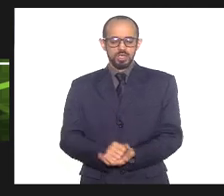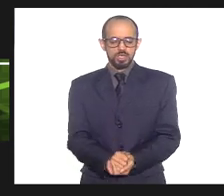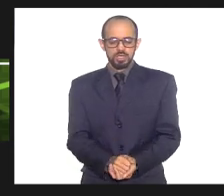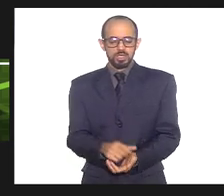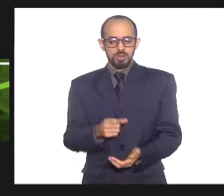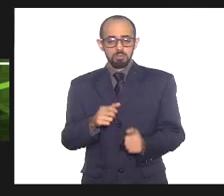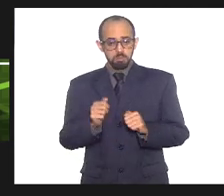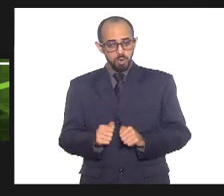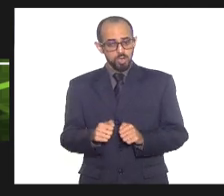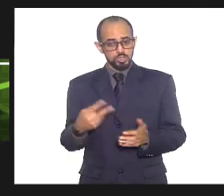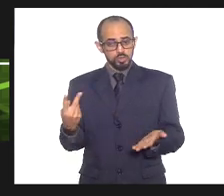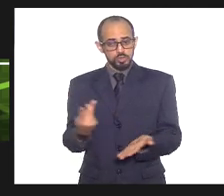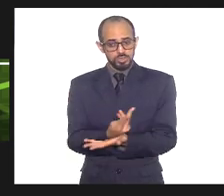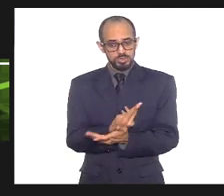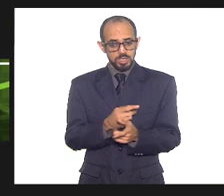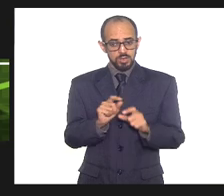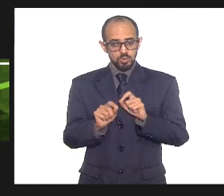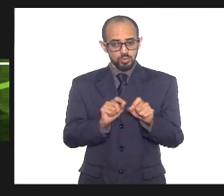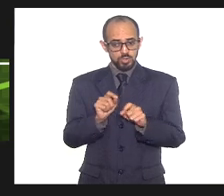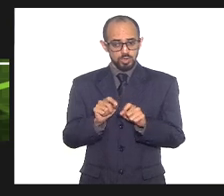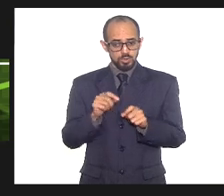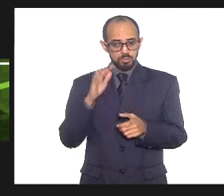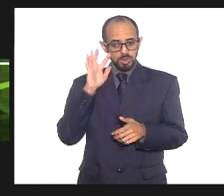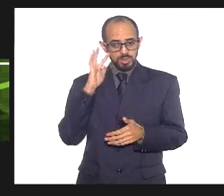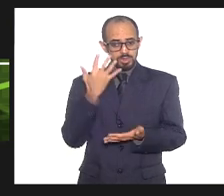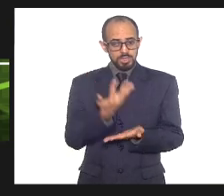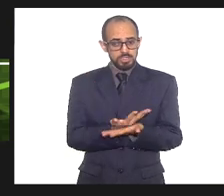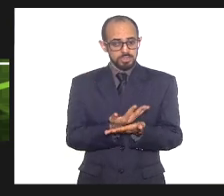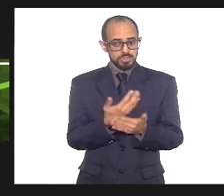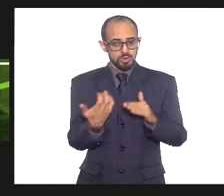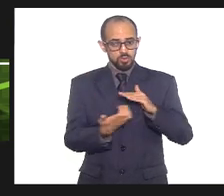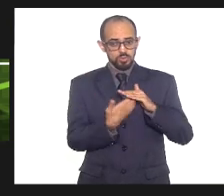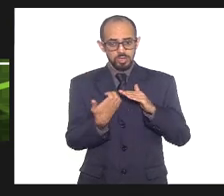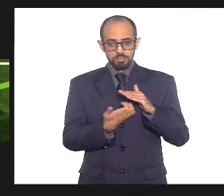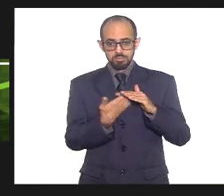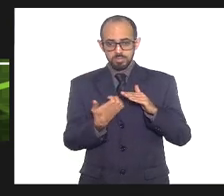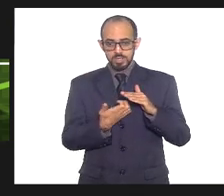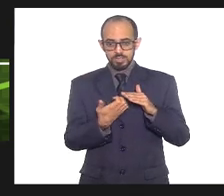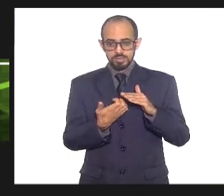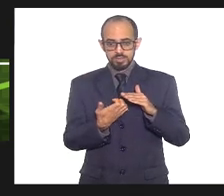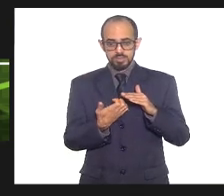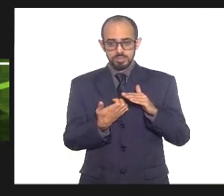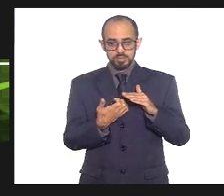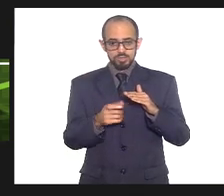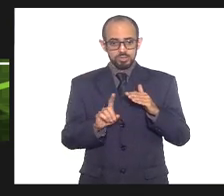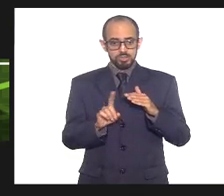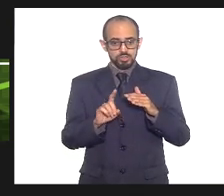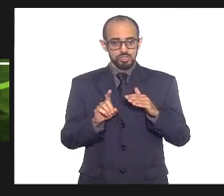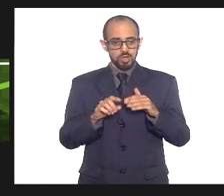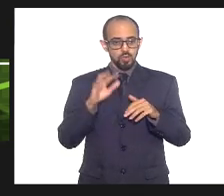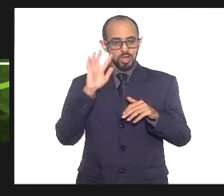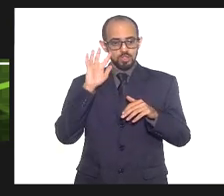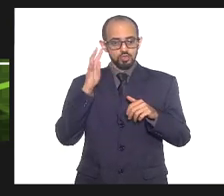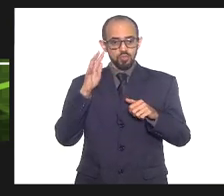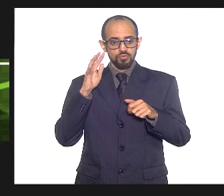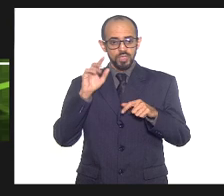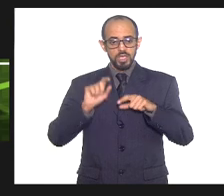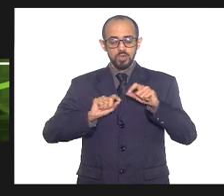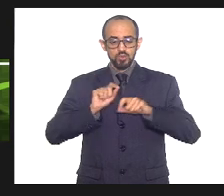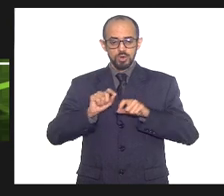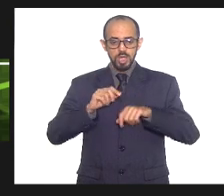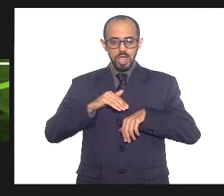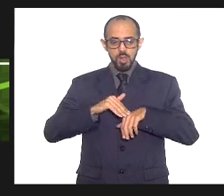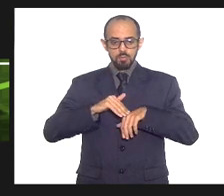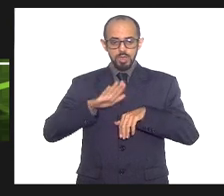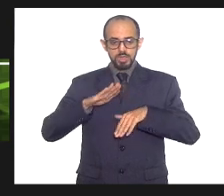pode levar a uma decisão empresarial de não aumentar a produção